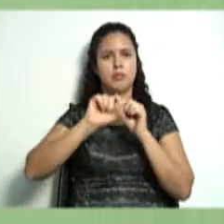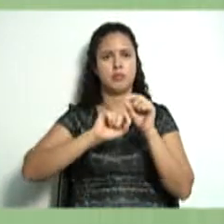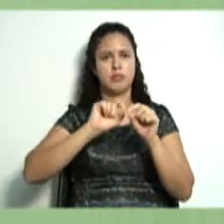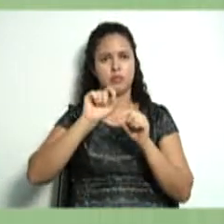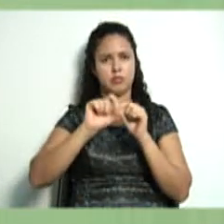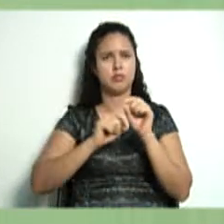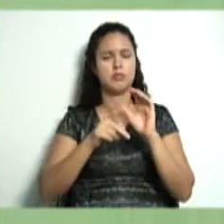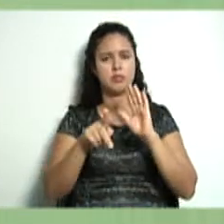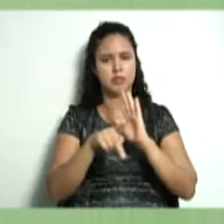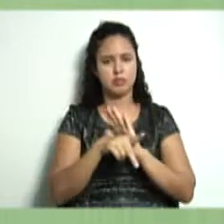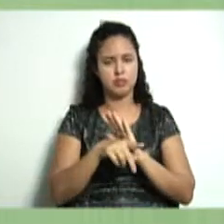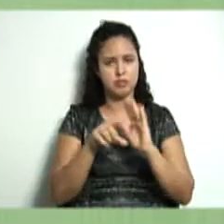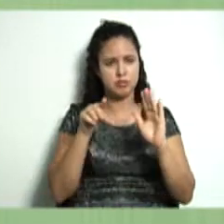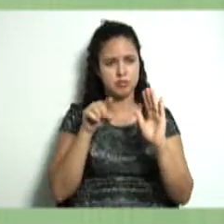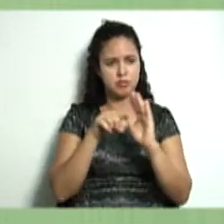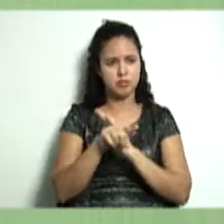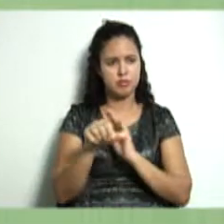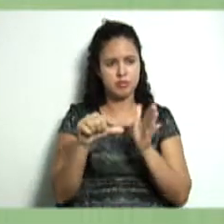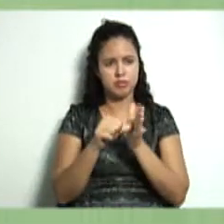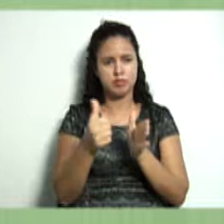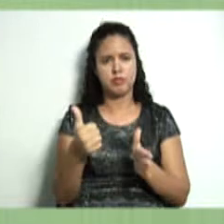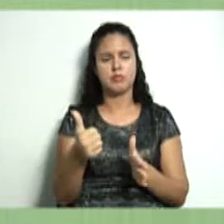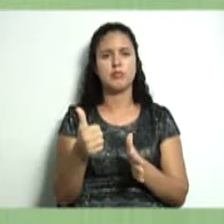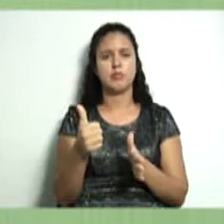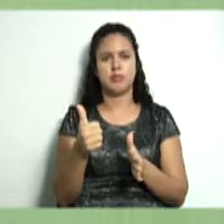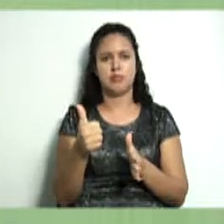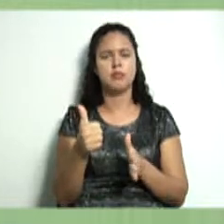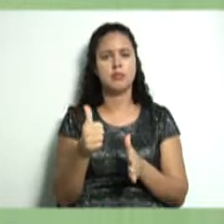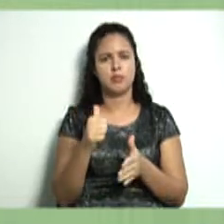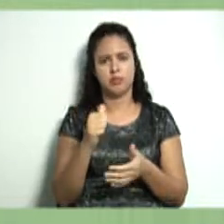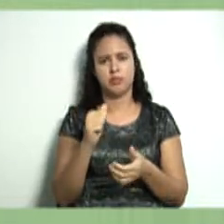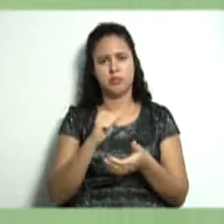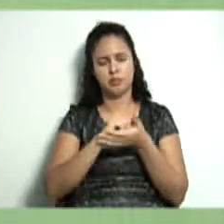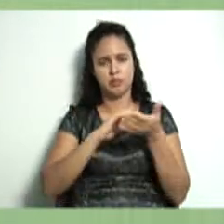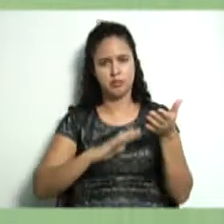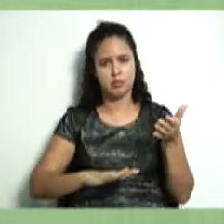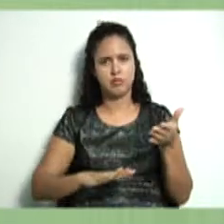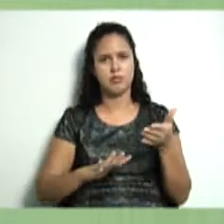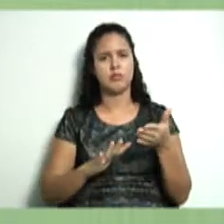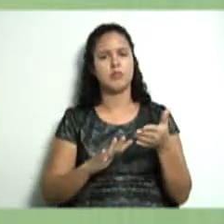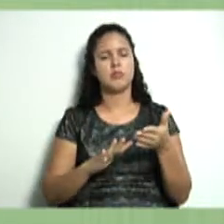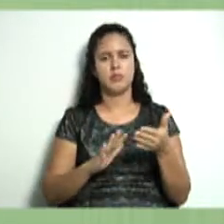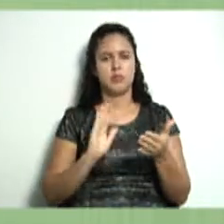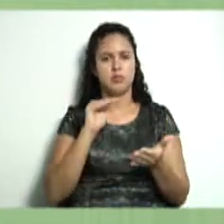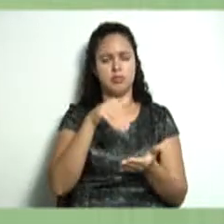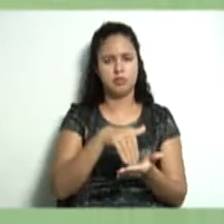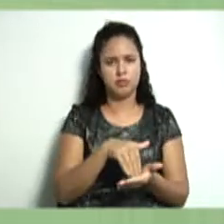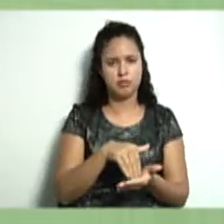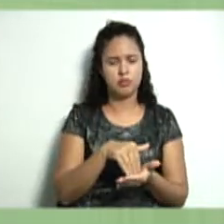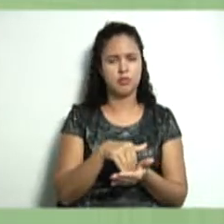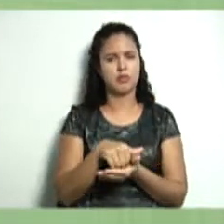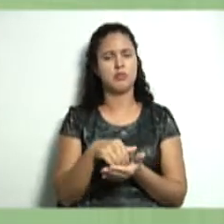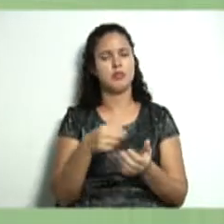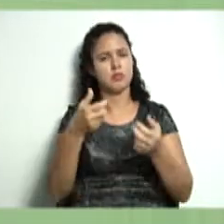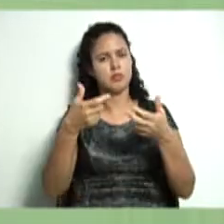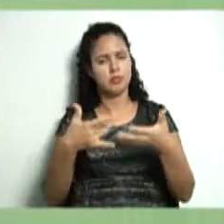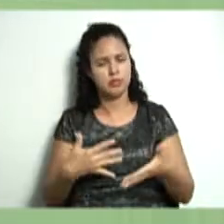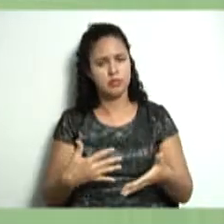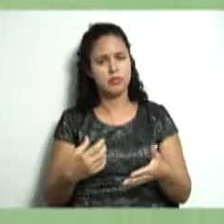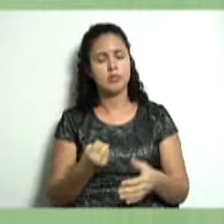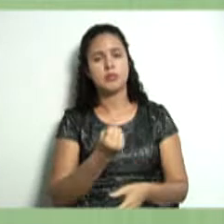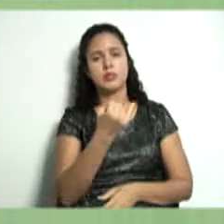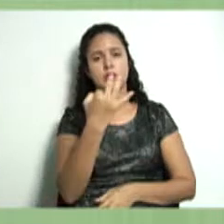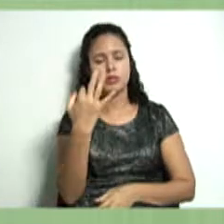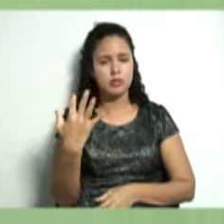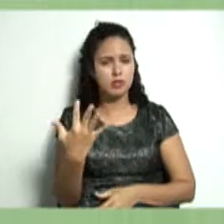pertence à primeira questão. É um mapa que a gente trouxe na nossa aula, ali no finalzinho, que vai dizer quantitativo